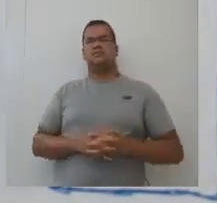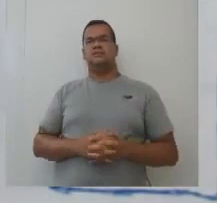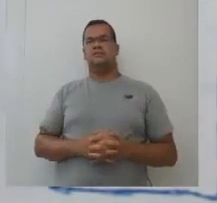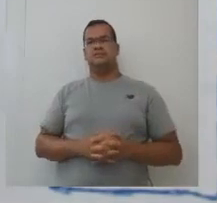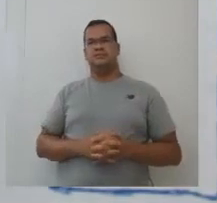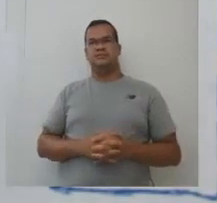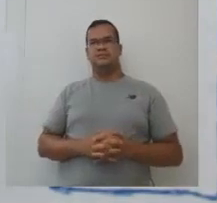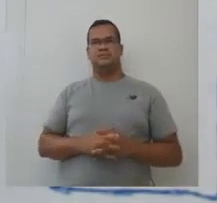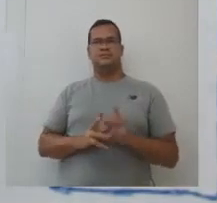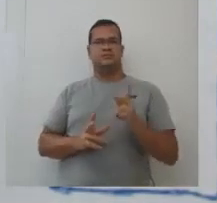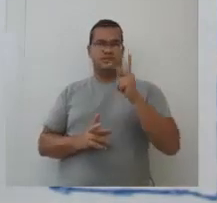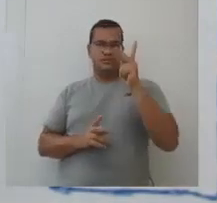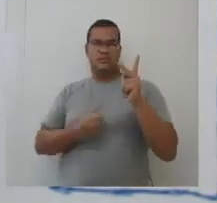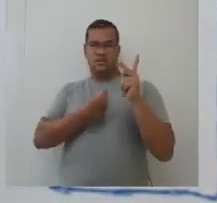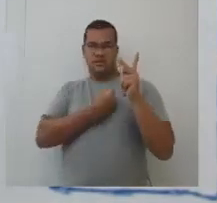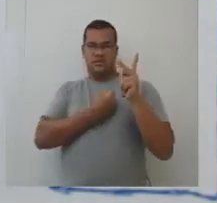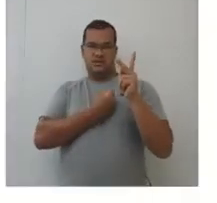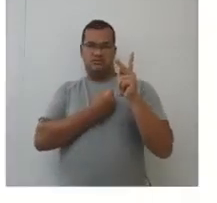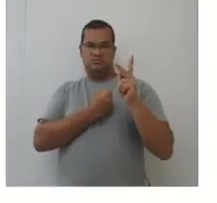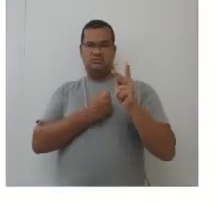K é a constante do meio.